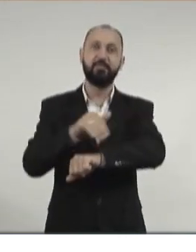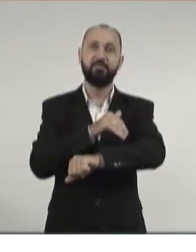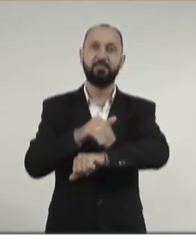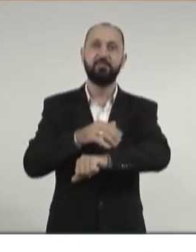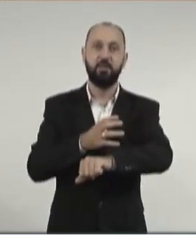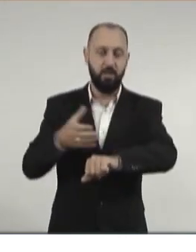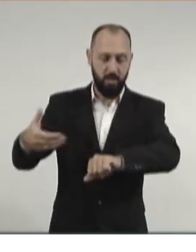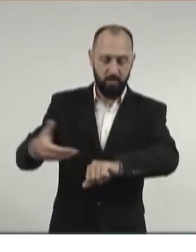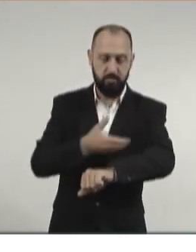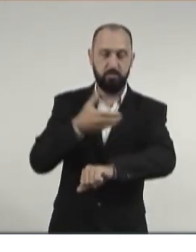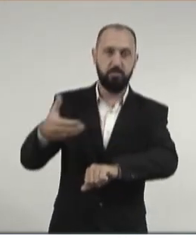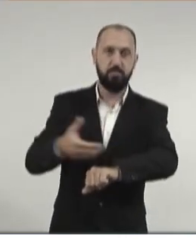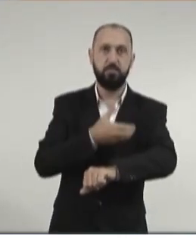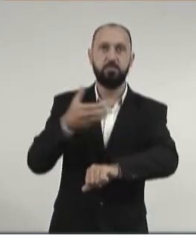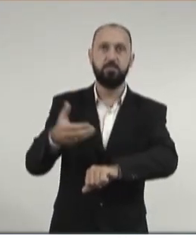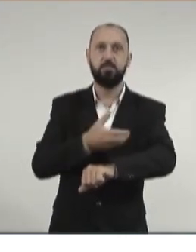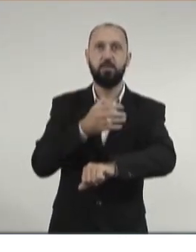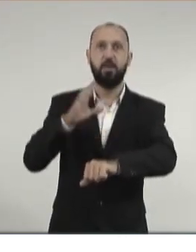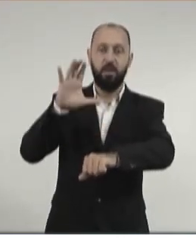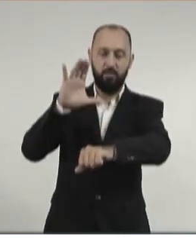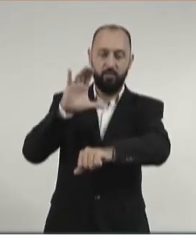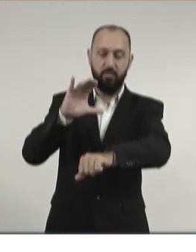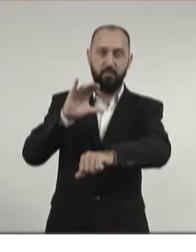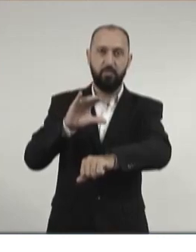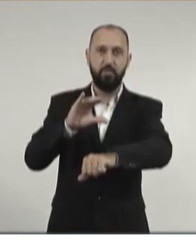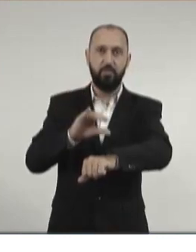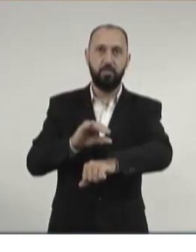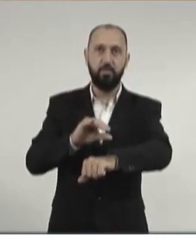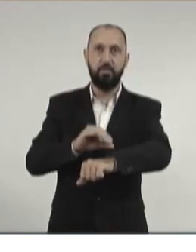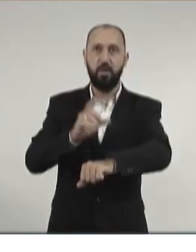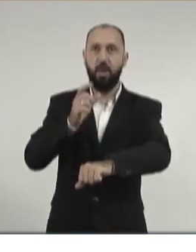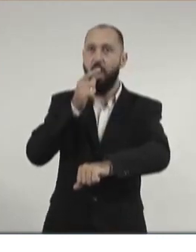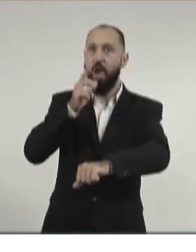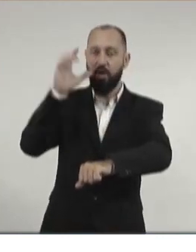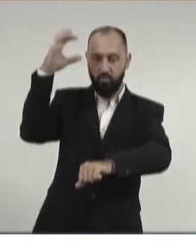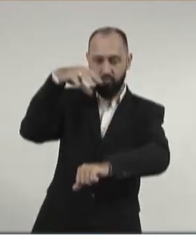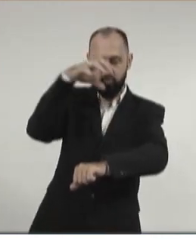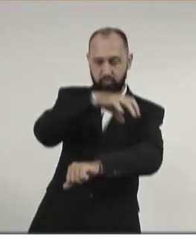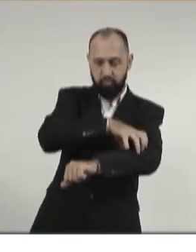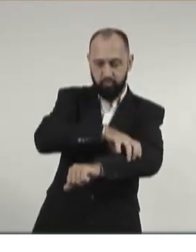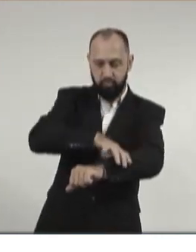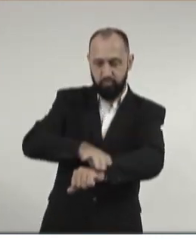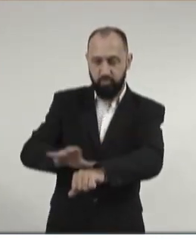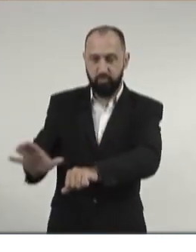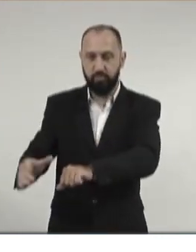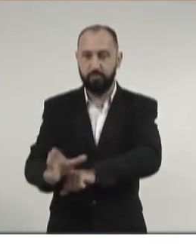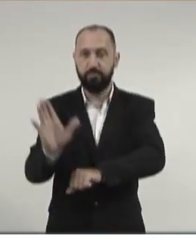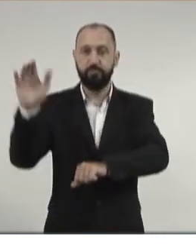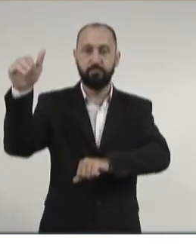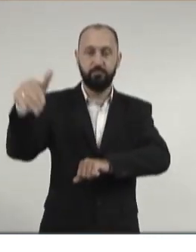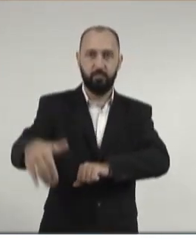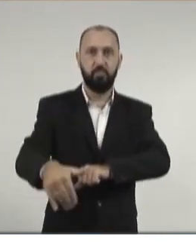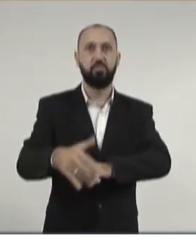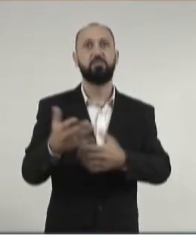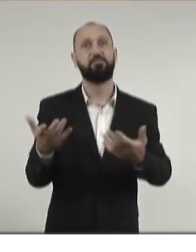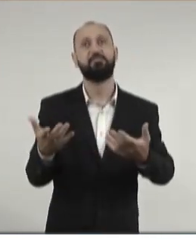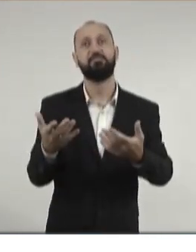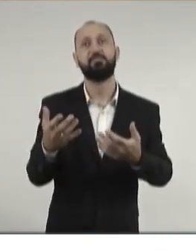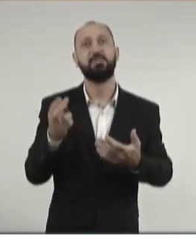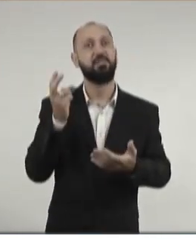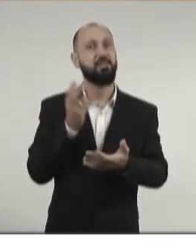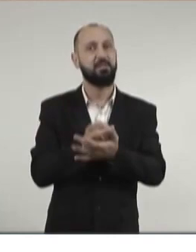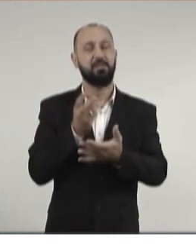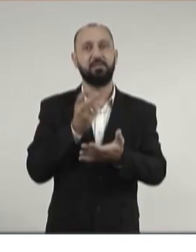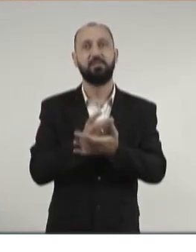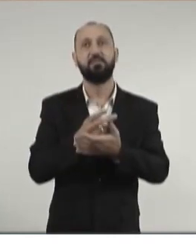é a raspagem, no fim a estrada ela vira uma calha, que na hora da chuva ela conduz e vai todo esse sedimento, toda a estrada